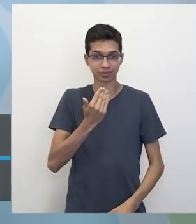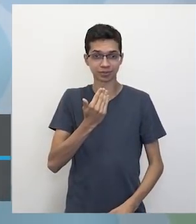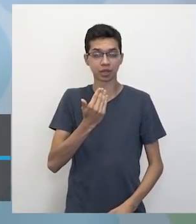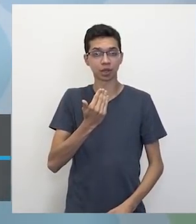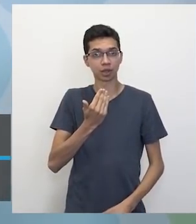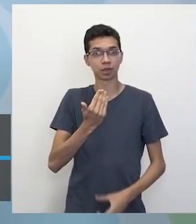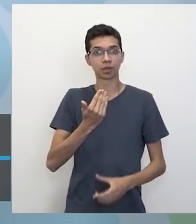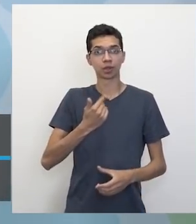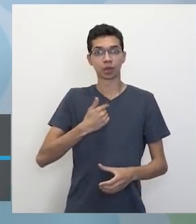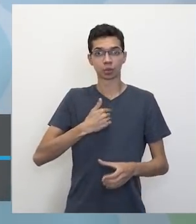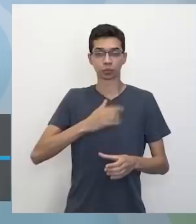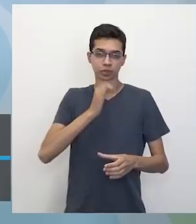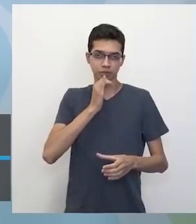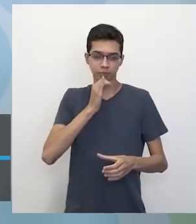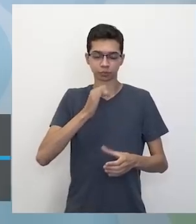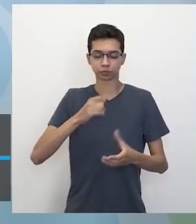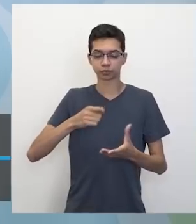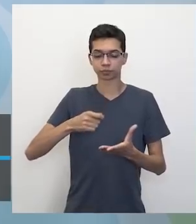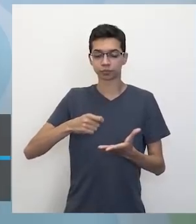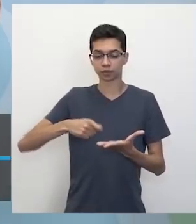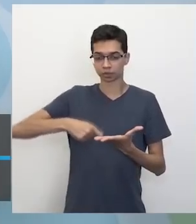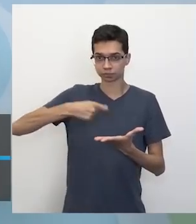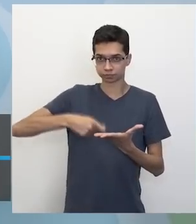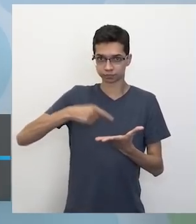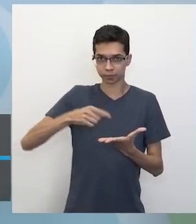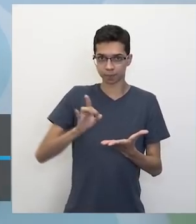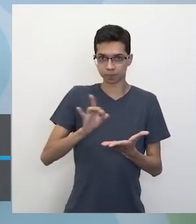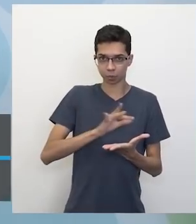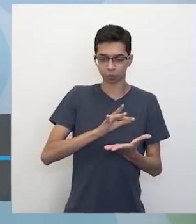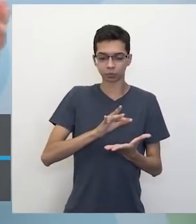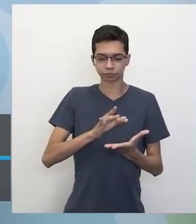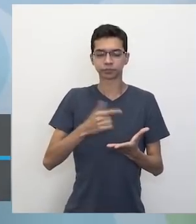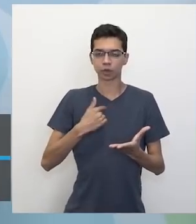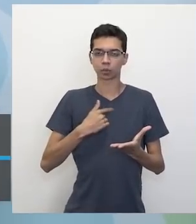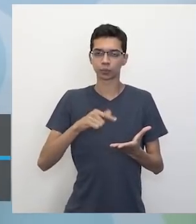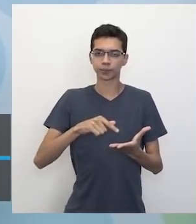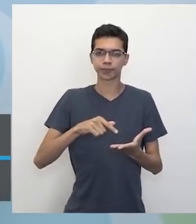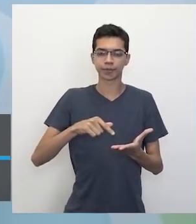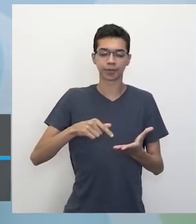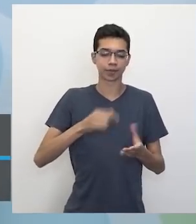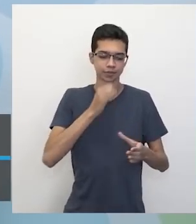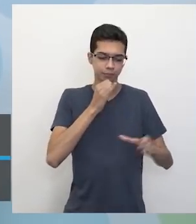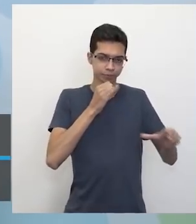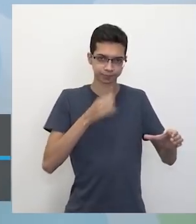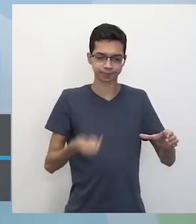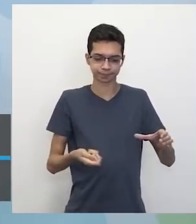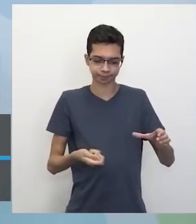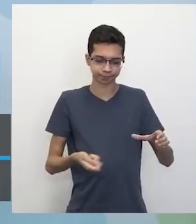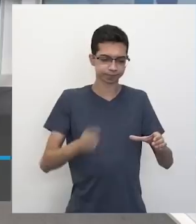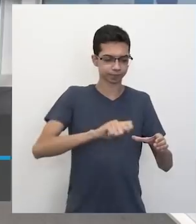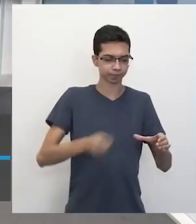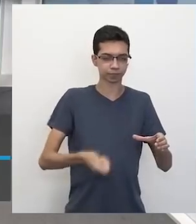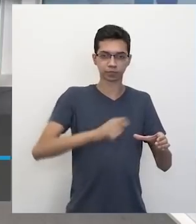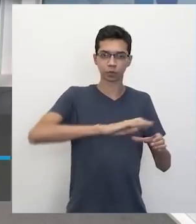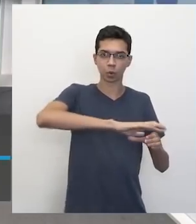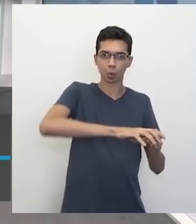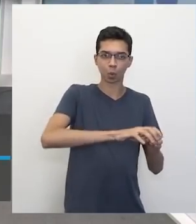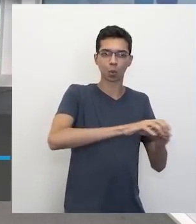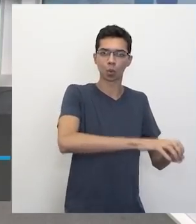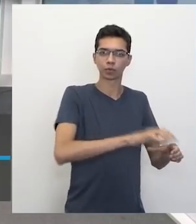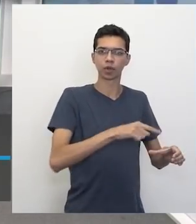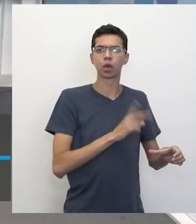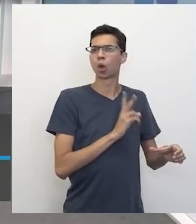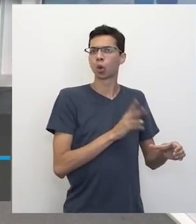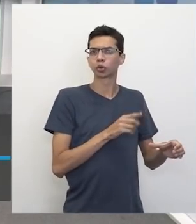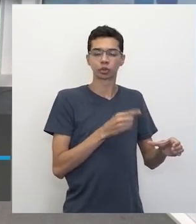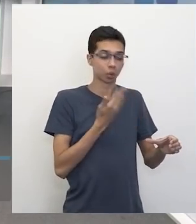mesma condição no final, né, ou com o passar do tempo, né? Isso que eu penso com conservar, né? Isso.